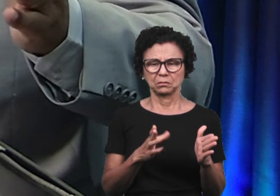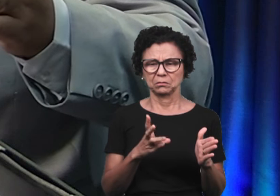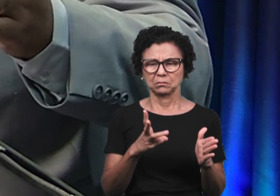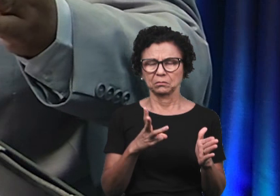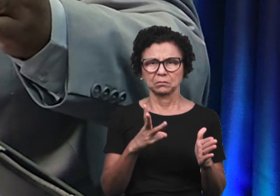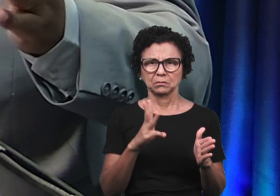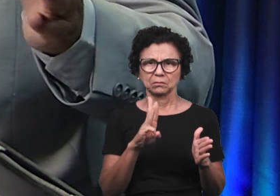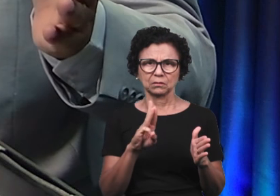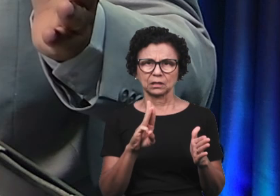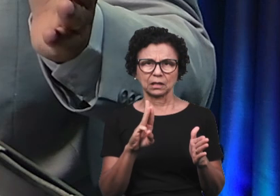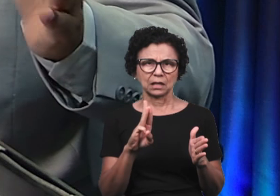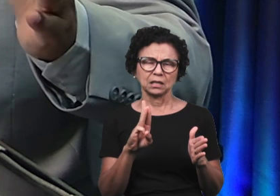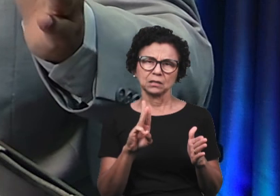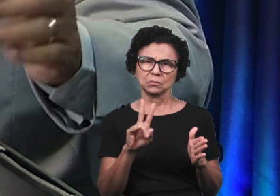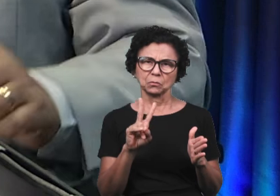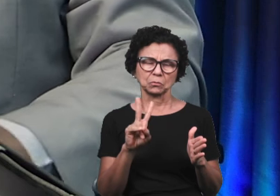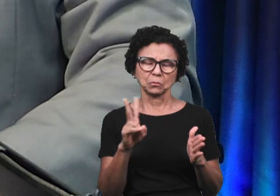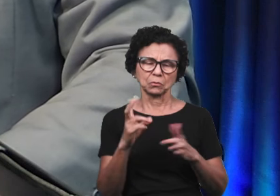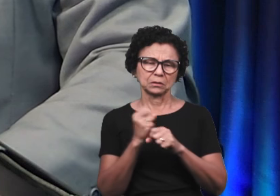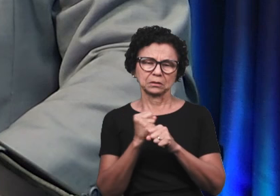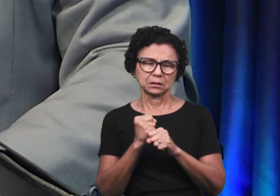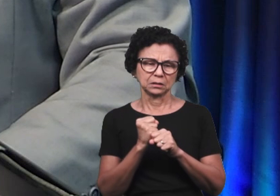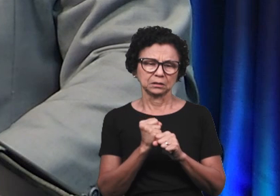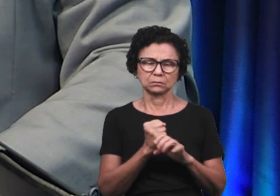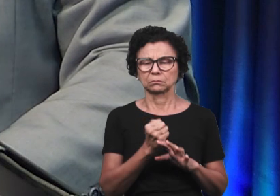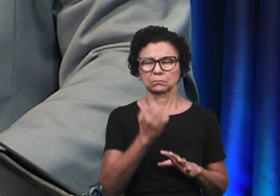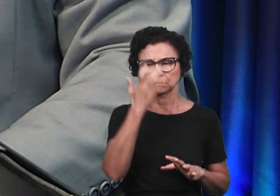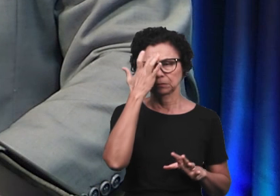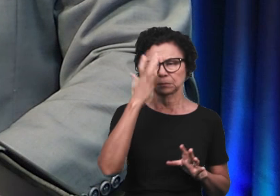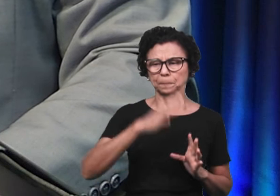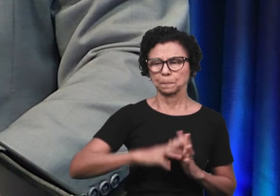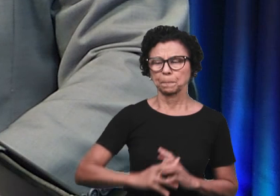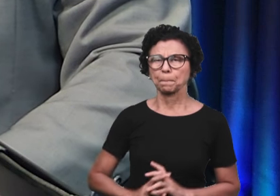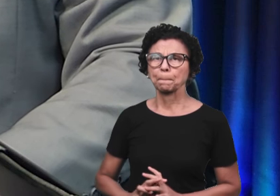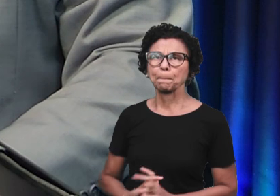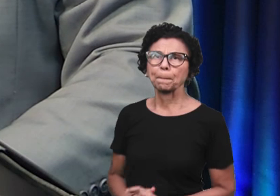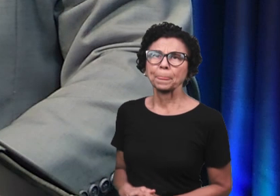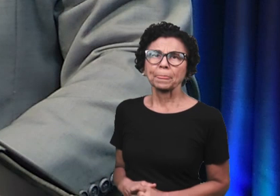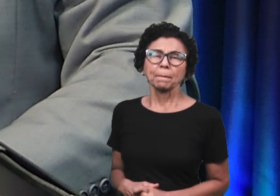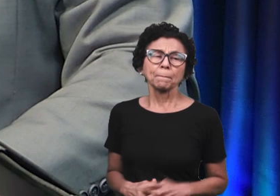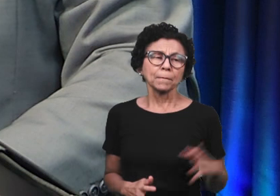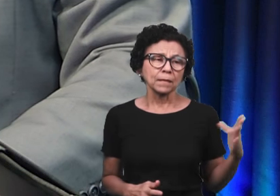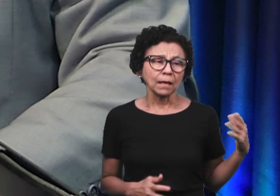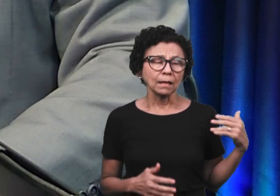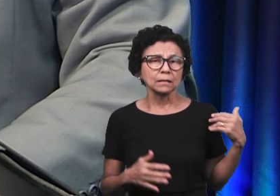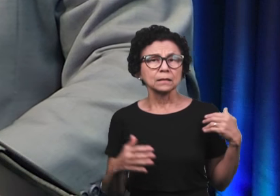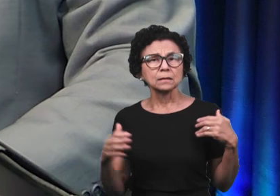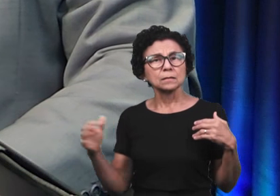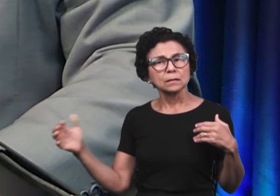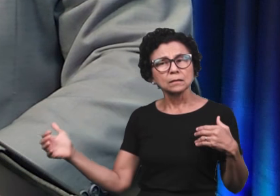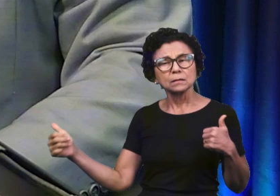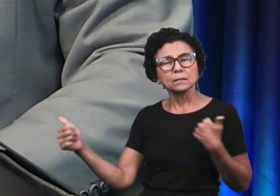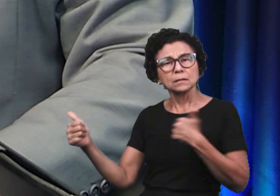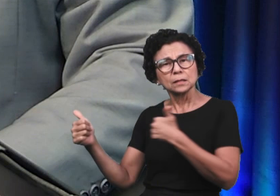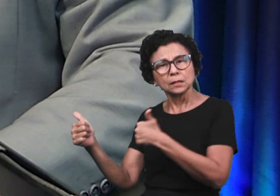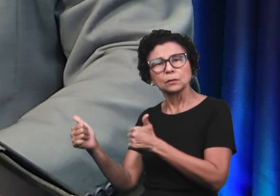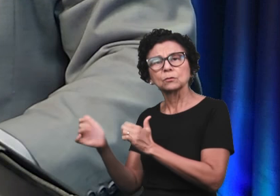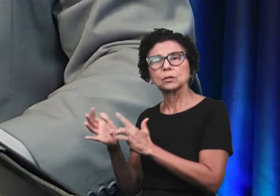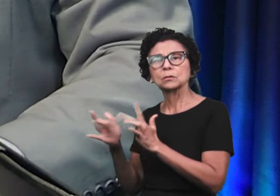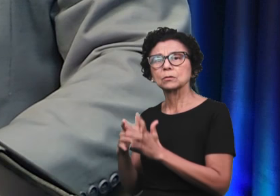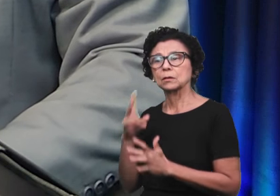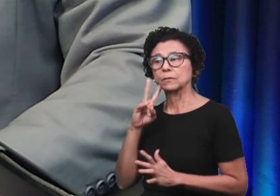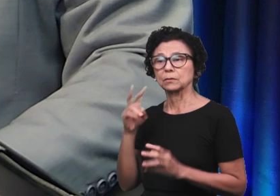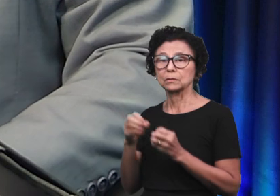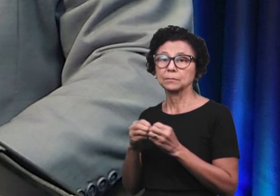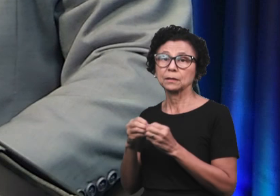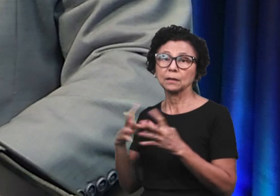3 anos, ou 2 anos, quanto tempo foi, mas ela andou com Jesus, ela viu os milagres de Jesus, ela